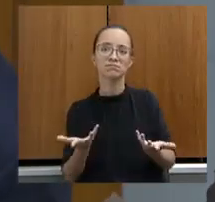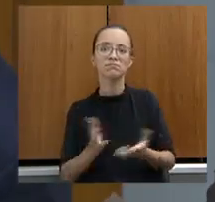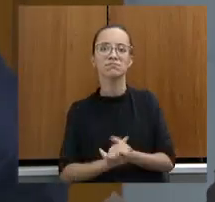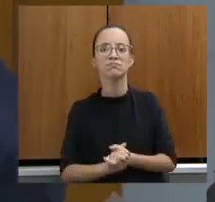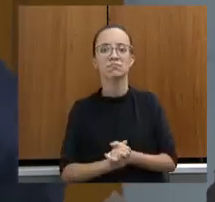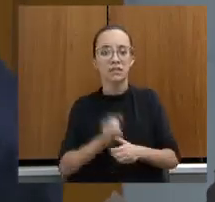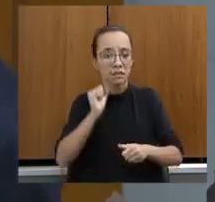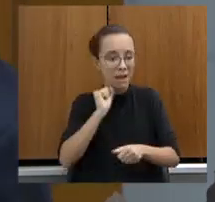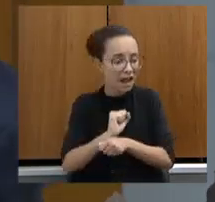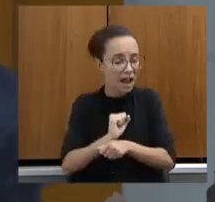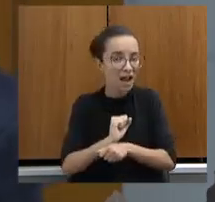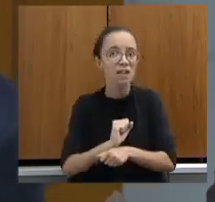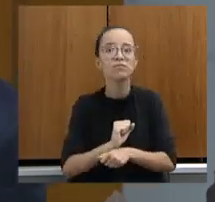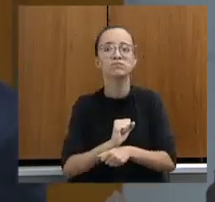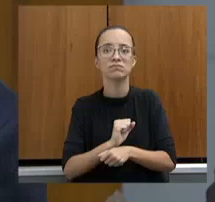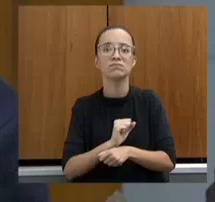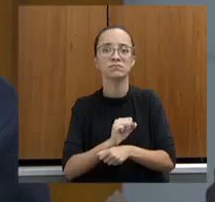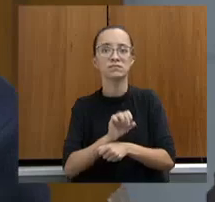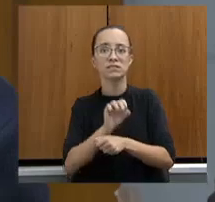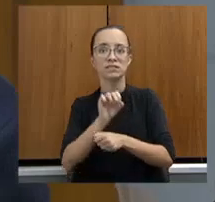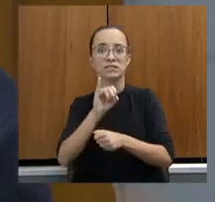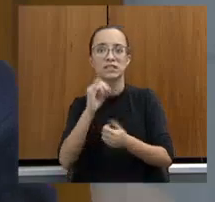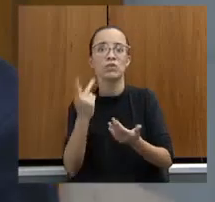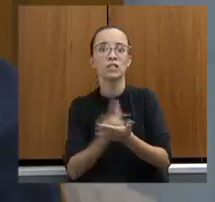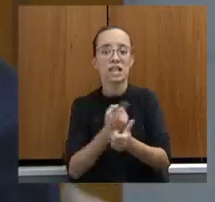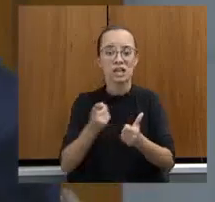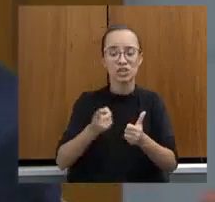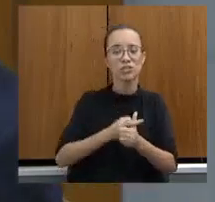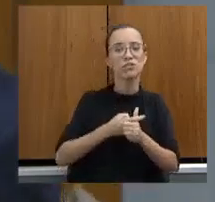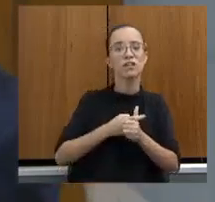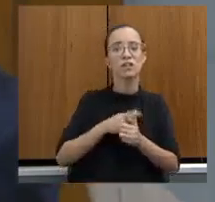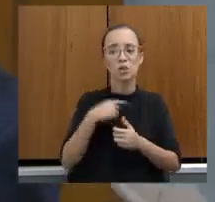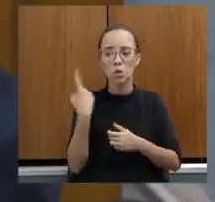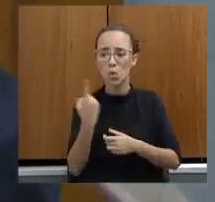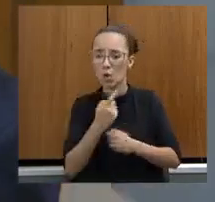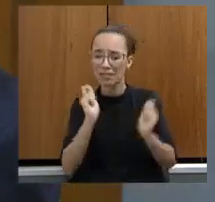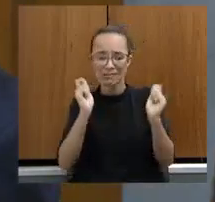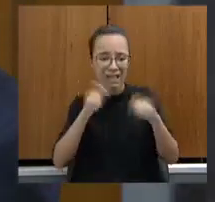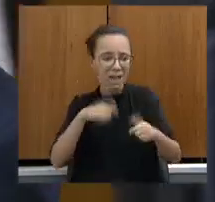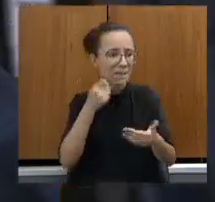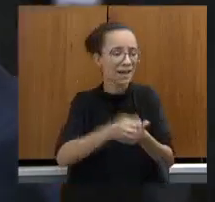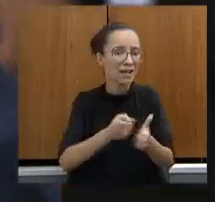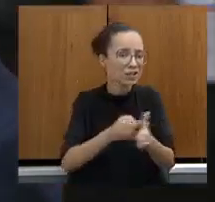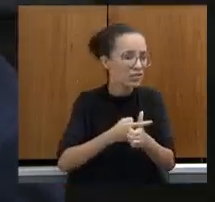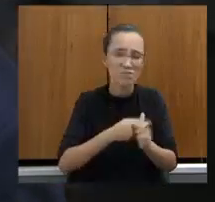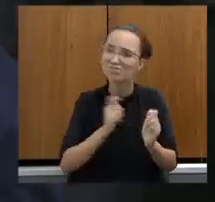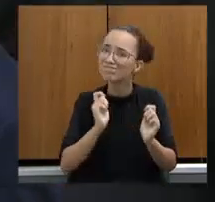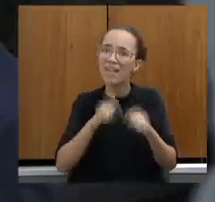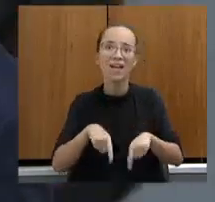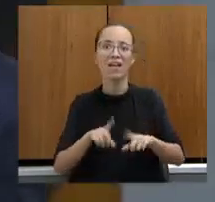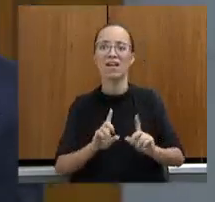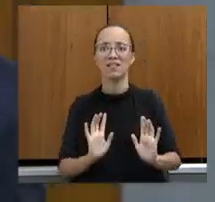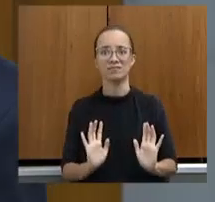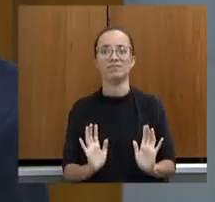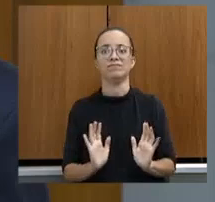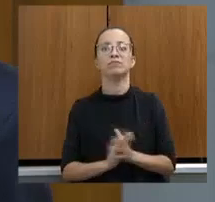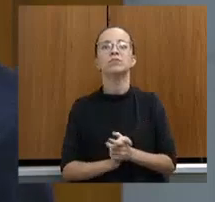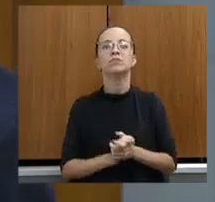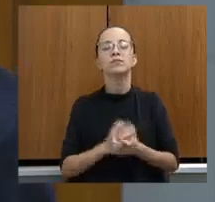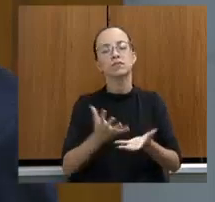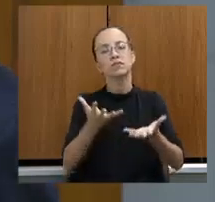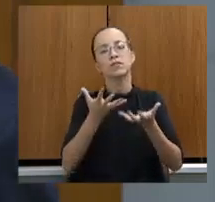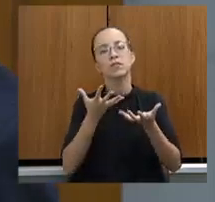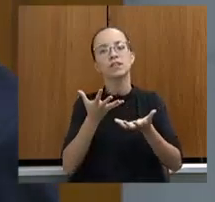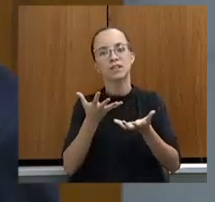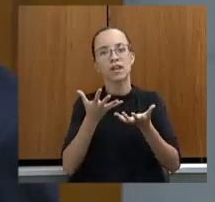nós vamos falar de um se foi executada a dívida de imediata nós não temos capacidade de pagar essa dívida então o exercício que eu